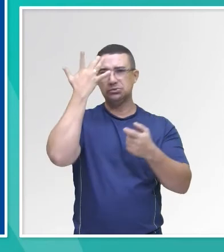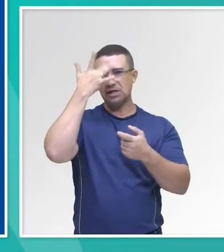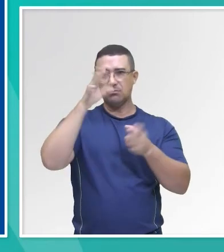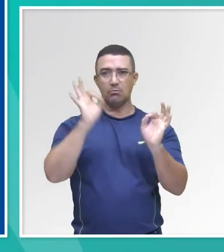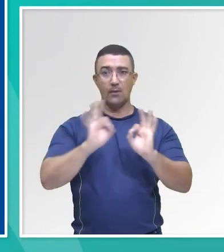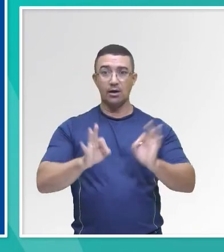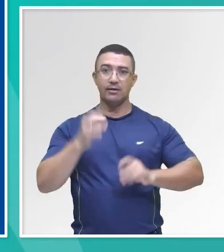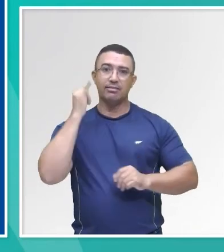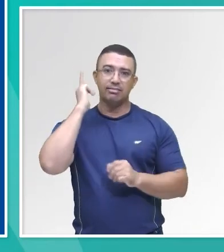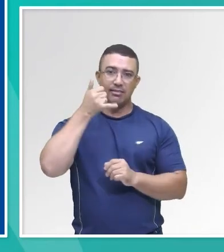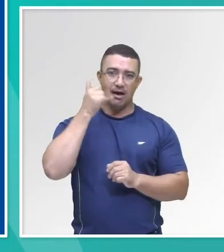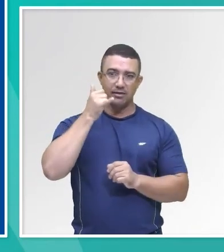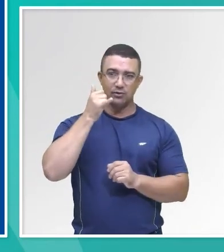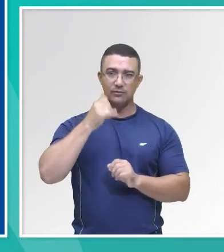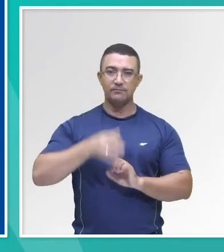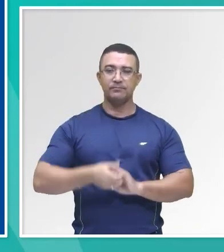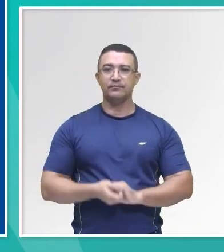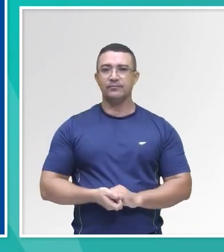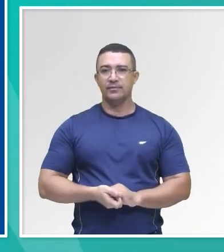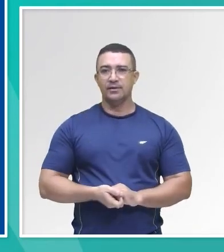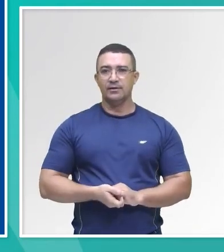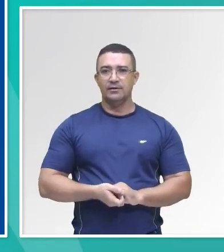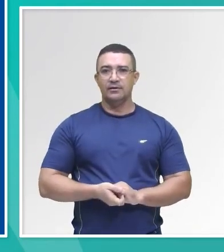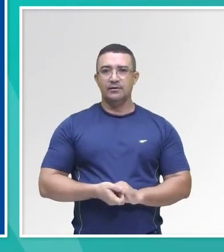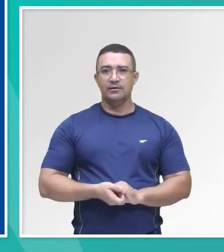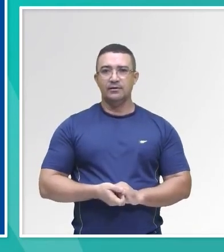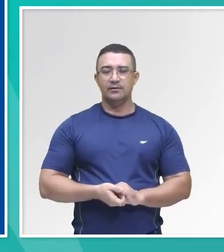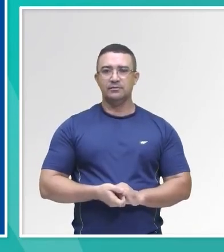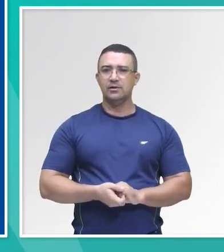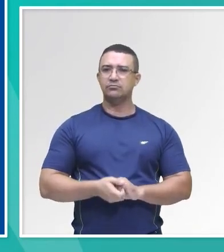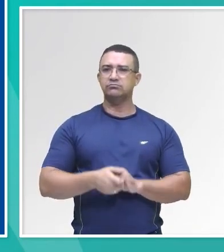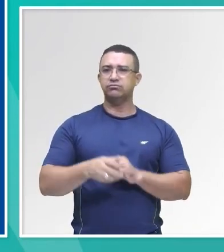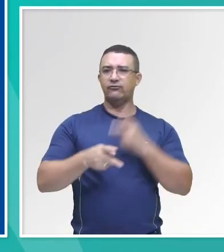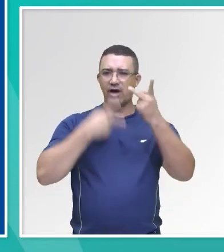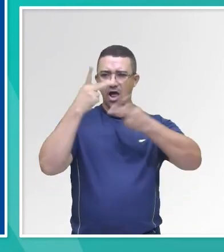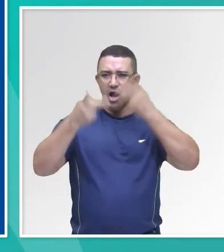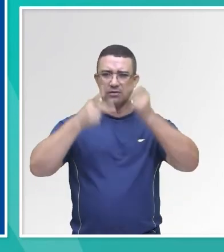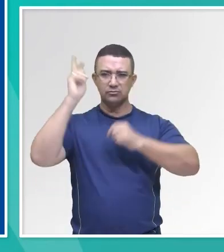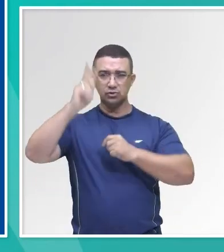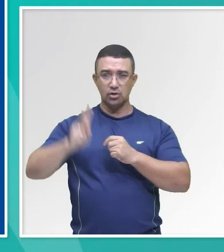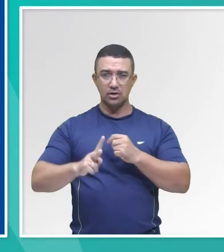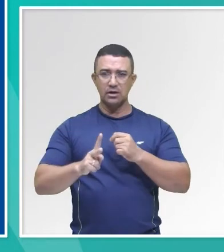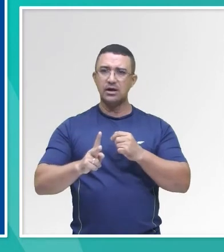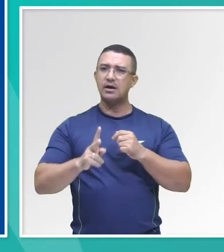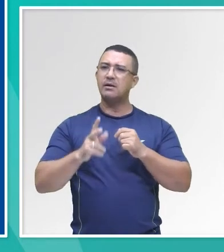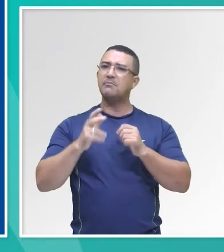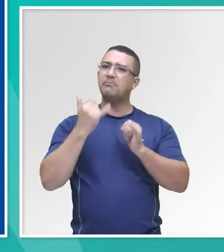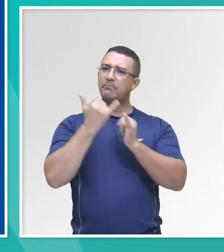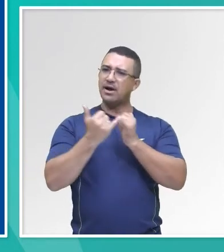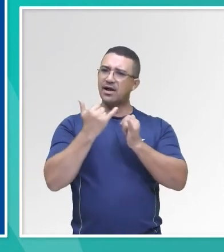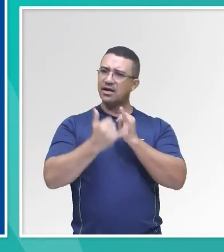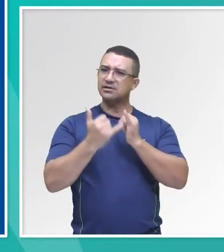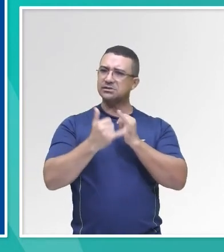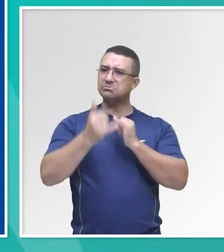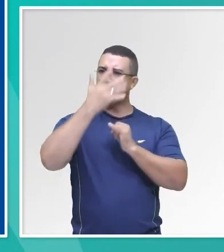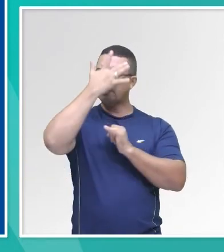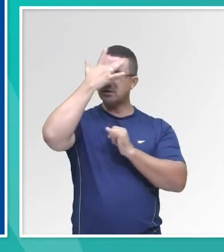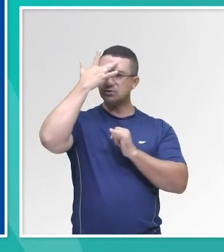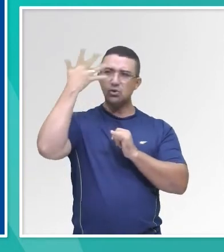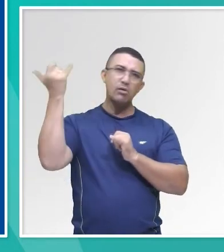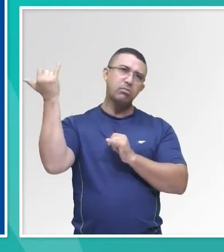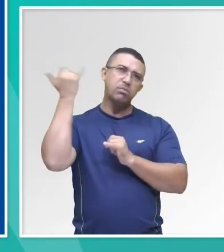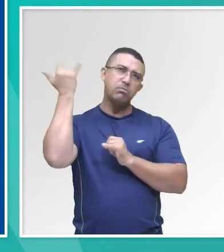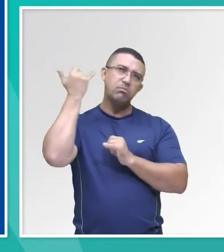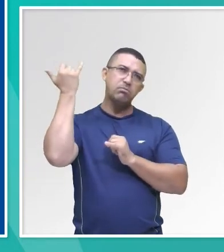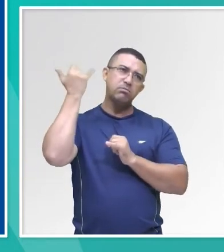narrador, ele está contando a história como se alguém contasse essa história para ele, ou ele investigou,